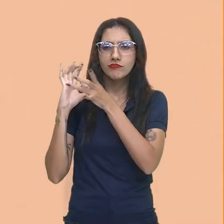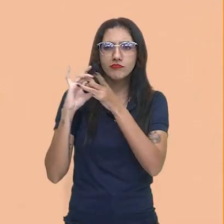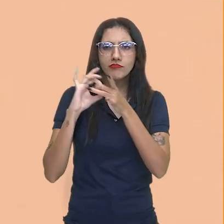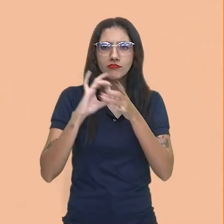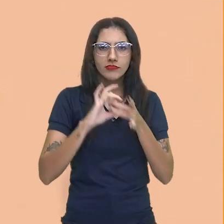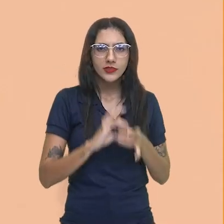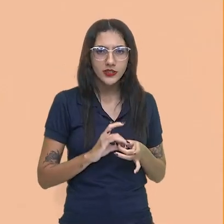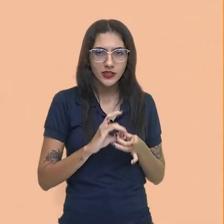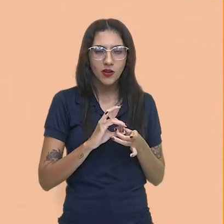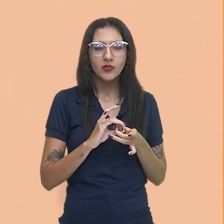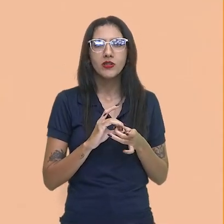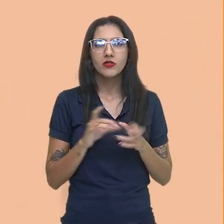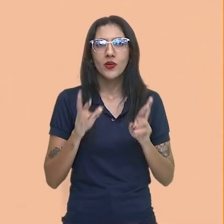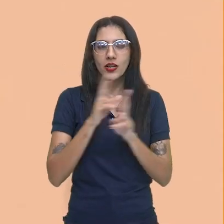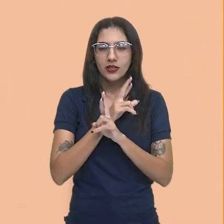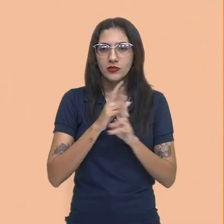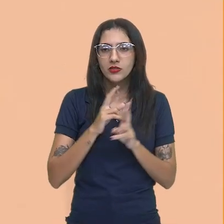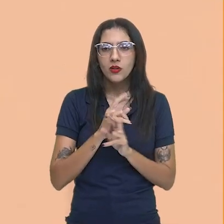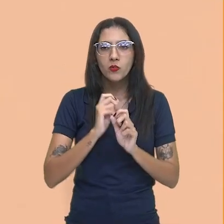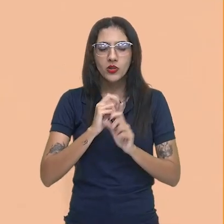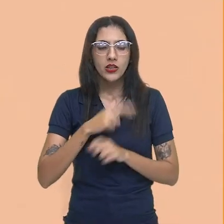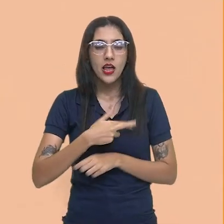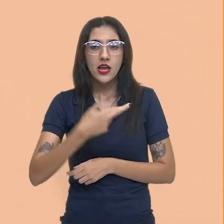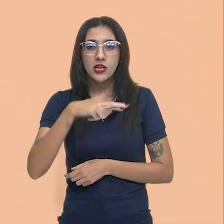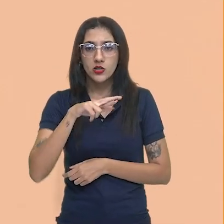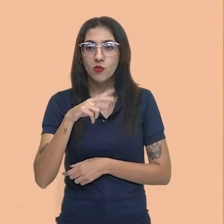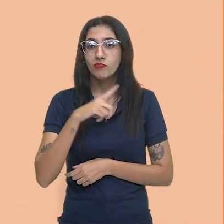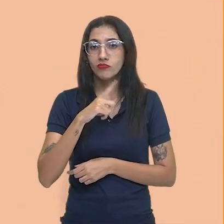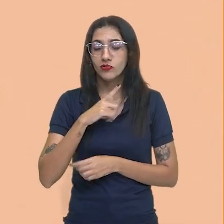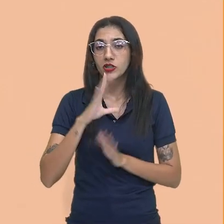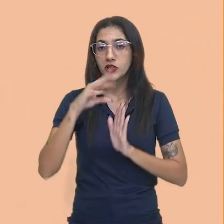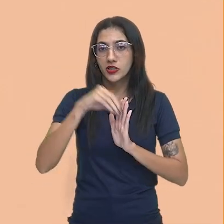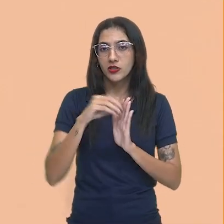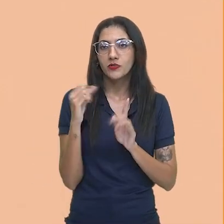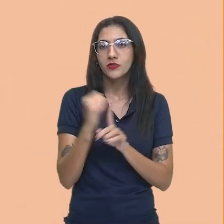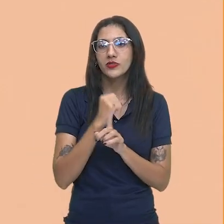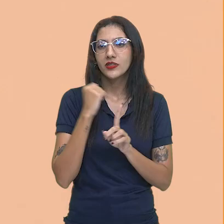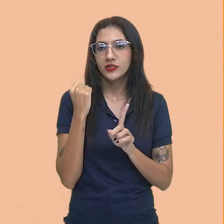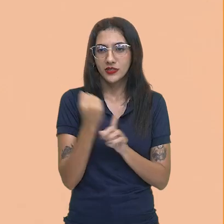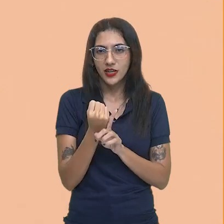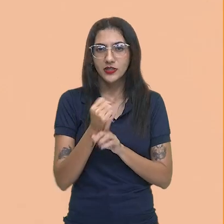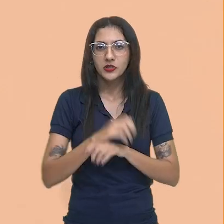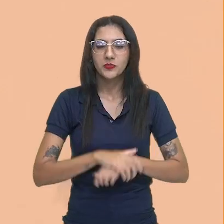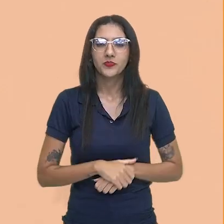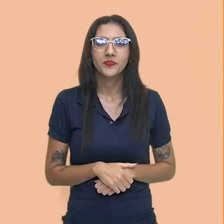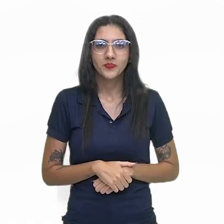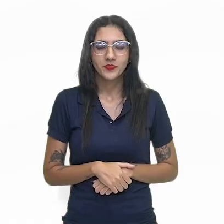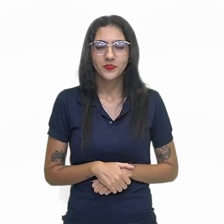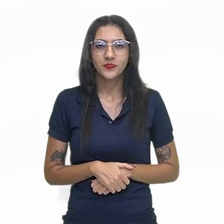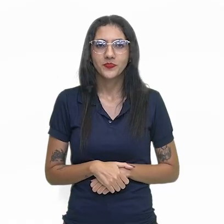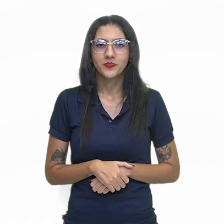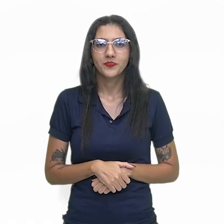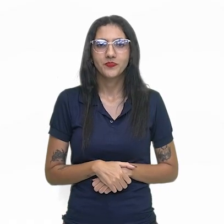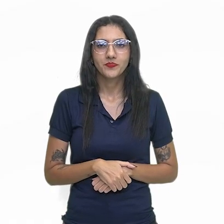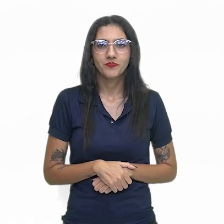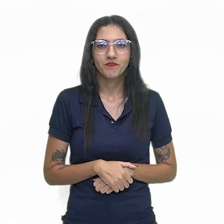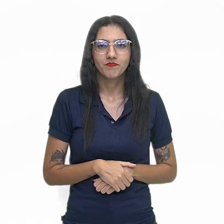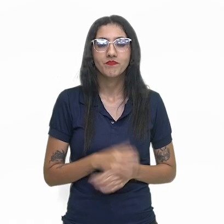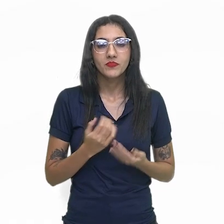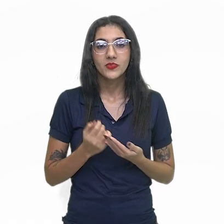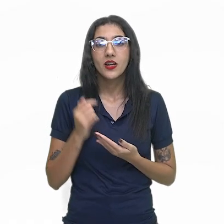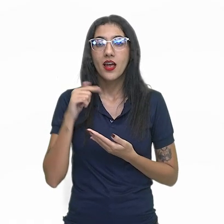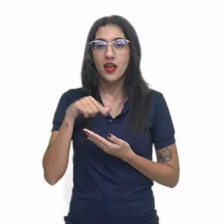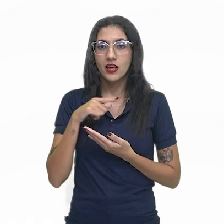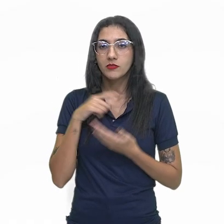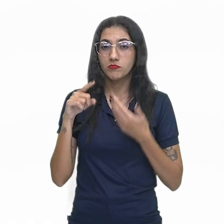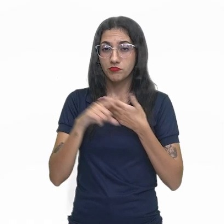interligação interreligiosa que existe na nossa sociedade. Para Maués e Villacorta, eles são